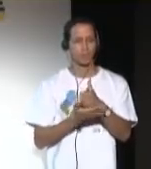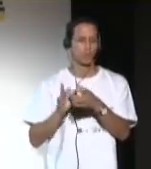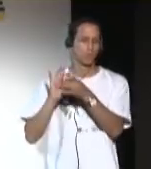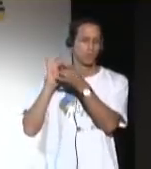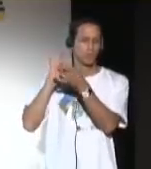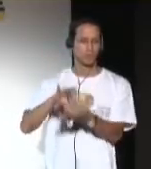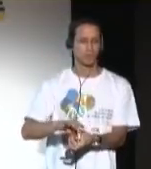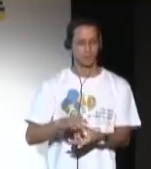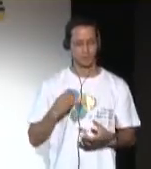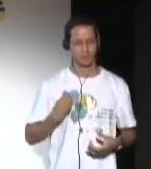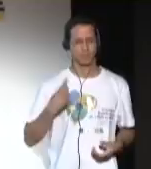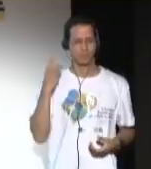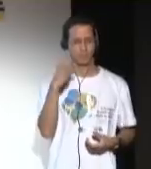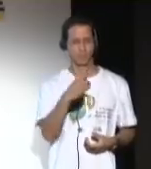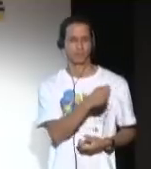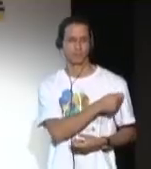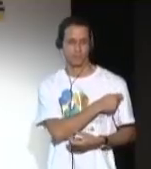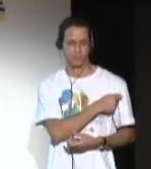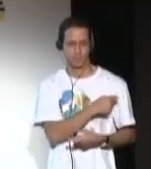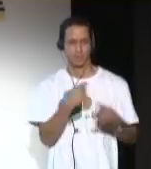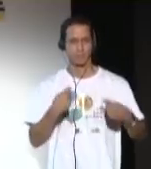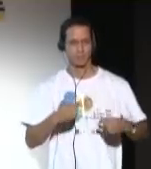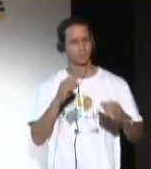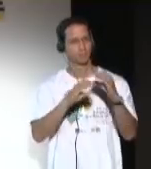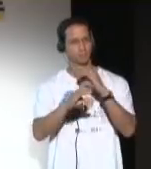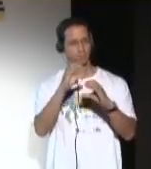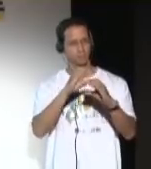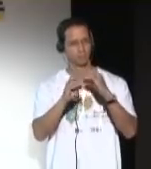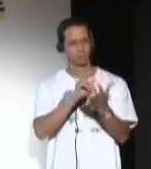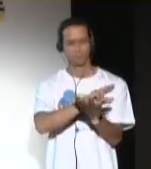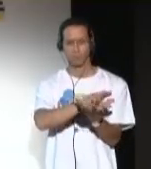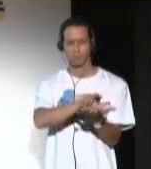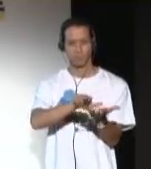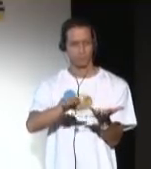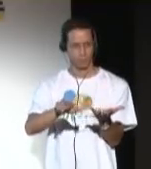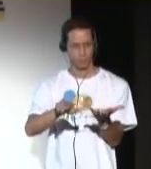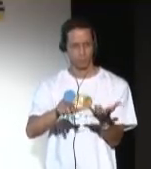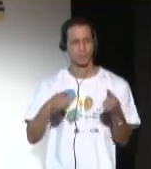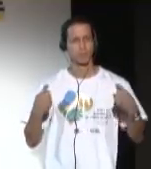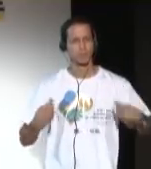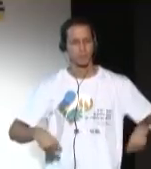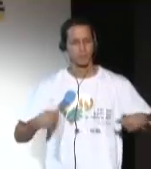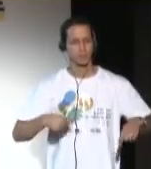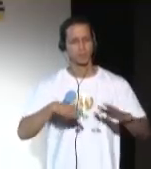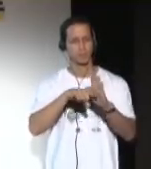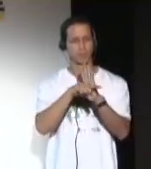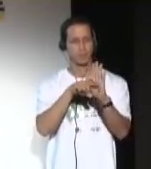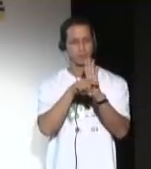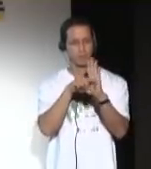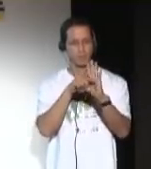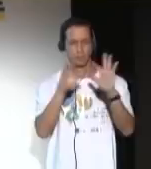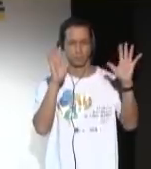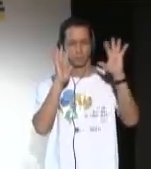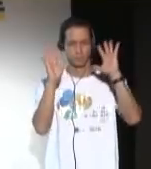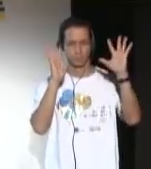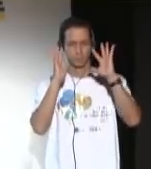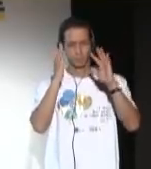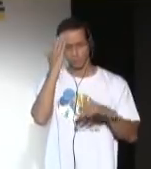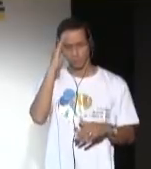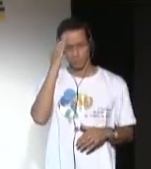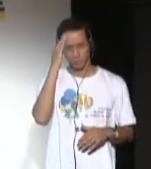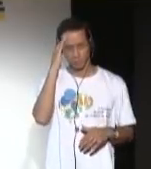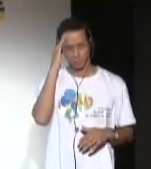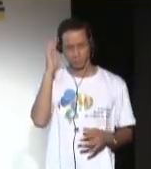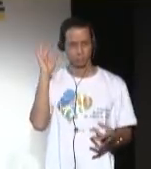da vida dos alunos. Isso precisa ser comunicado de múltiplas formas, a gente precisa analisar, refletir, entender